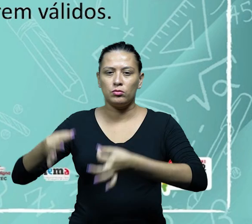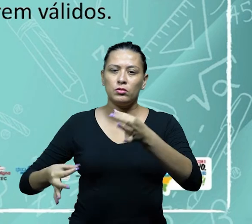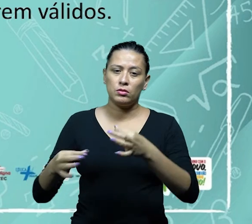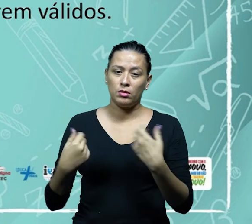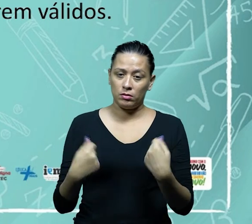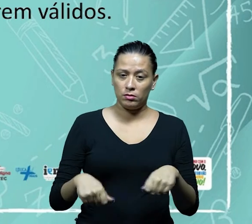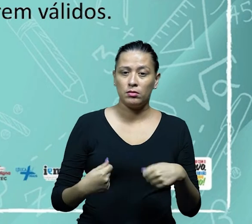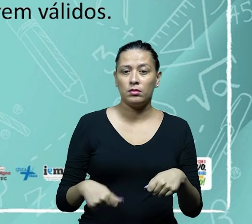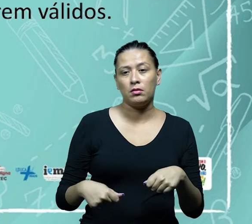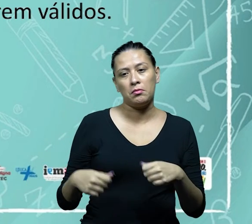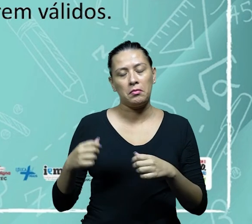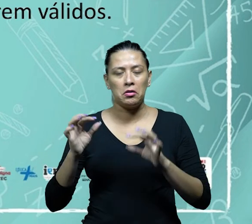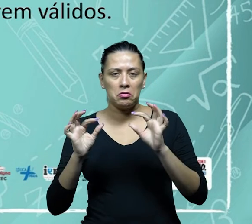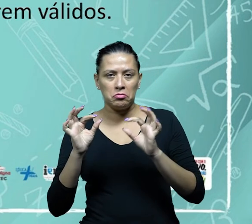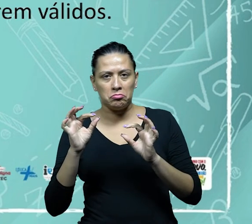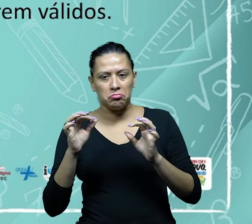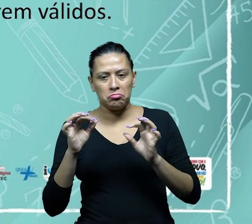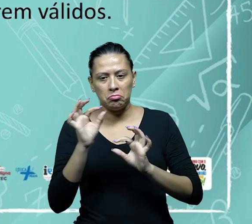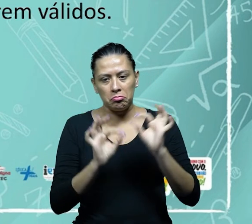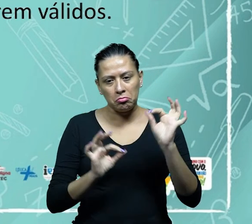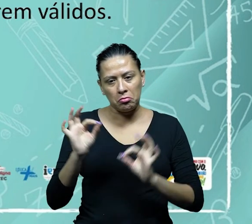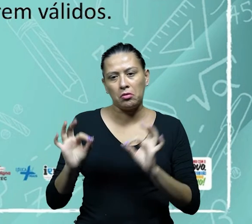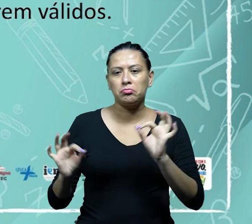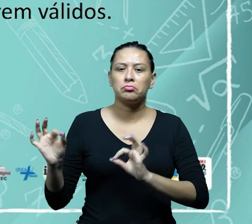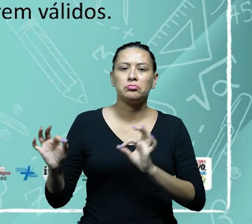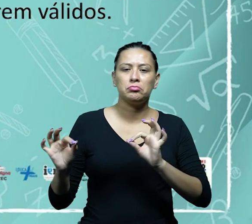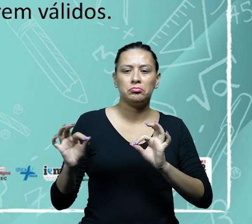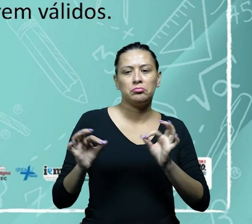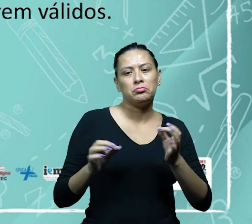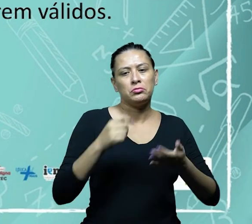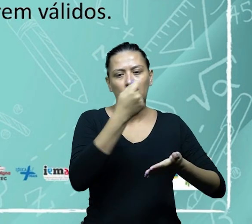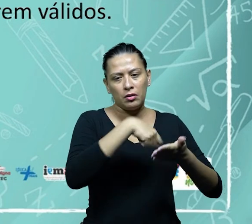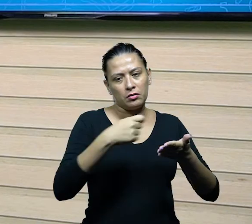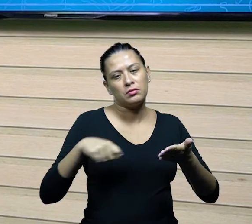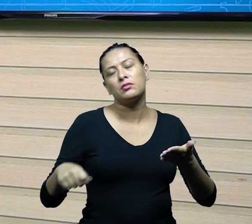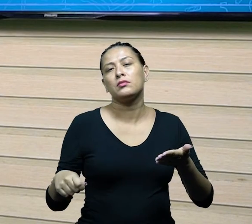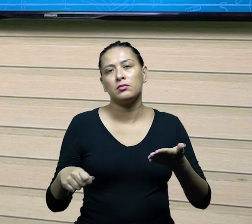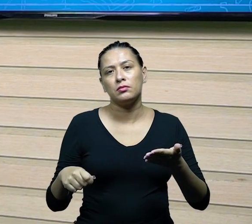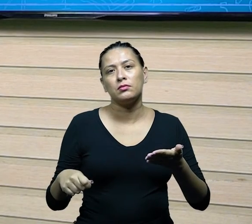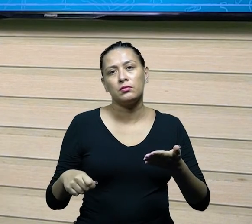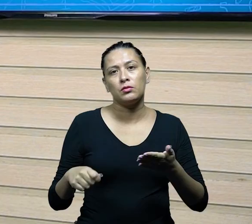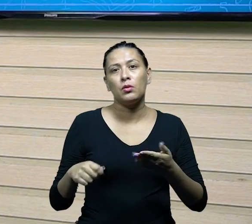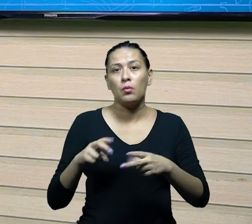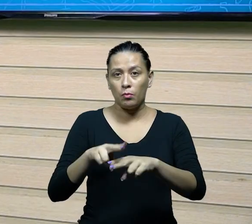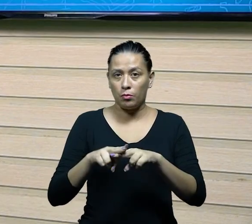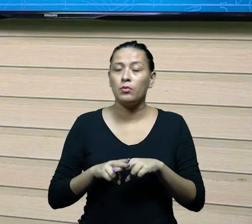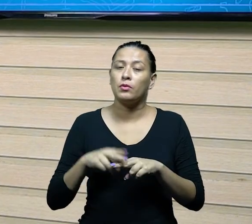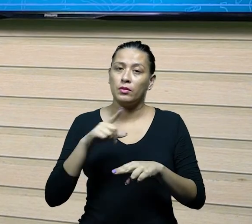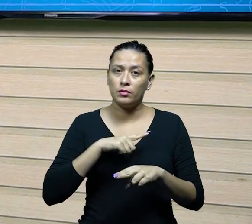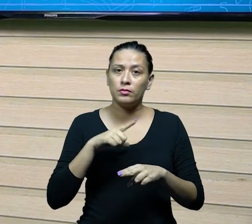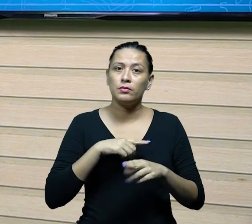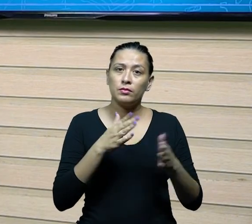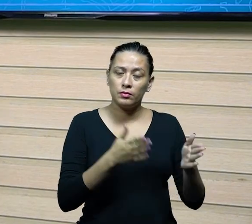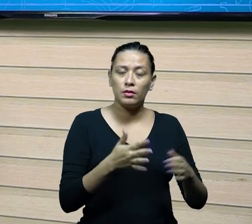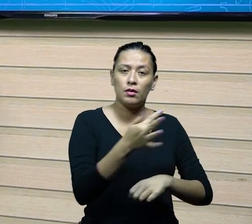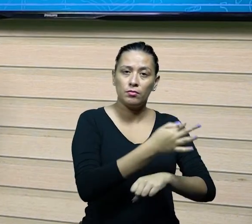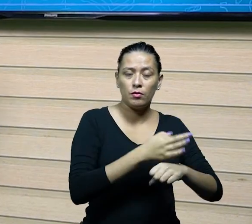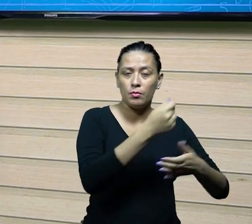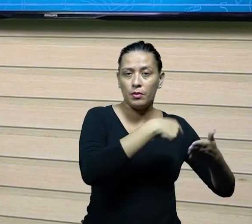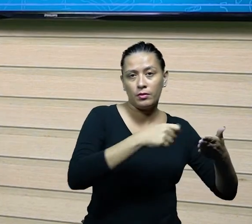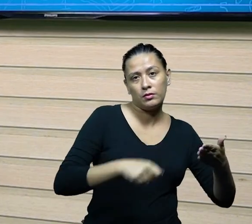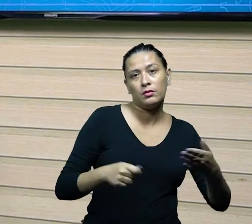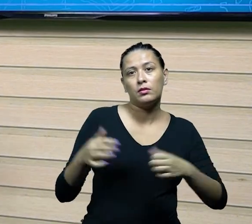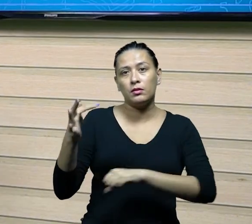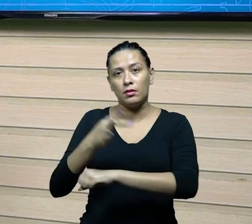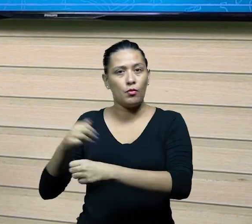e não necessariamente precisam estar escritos para serem válidos é por isso que lá na nossa Divisão a gente